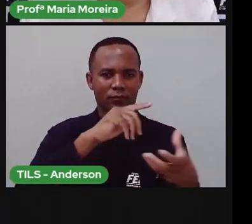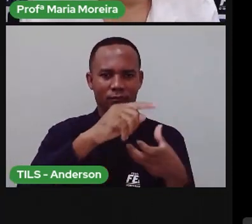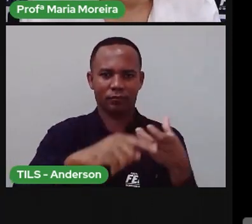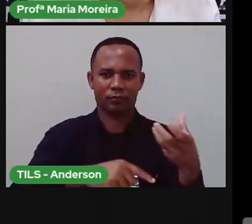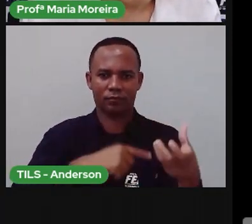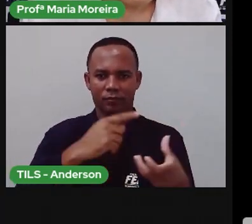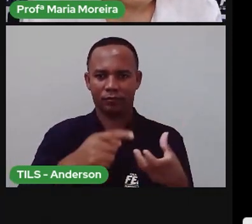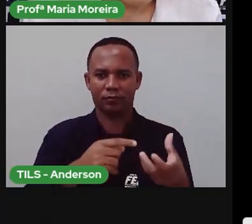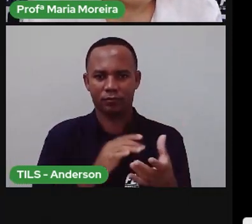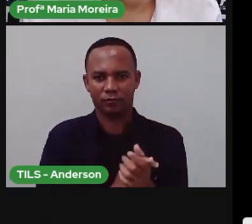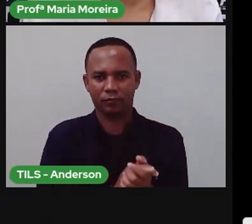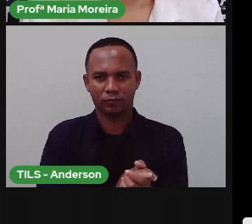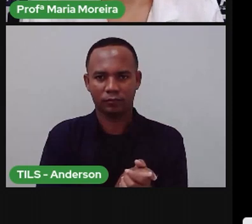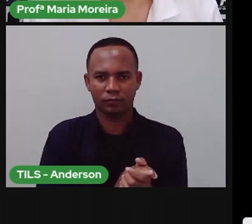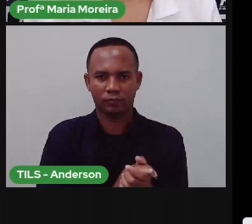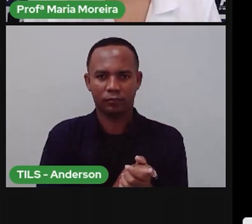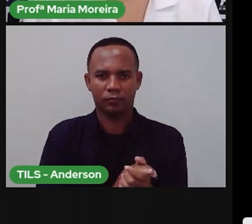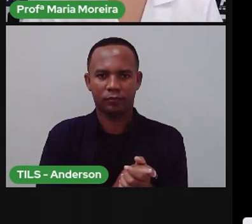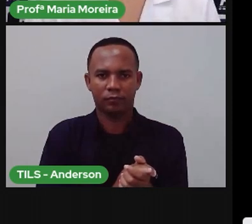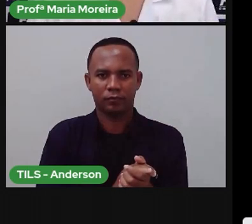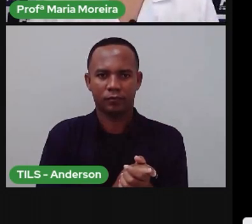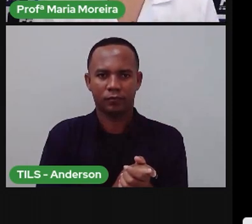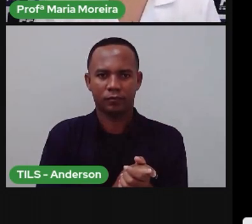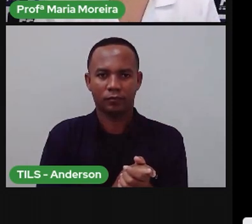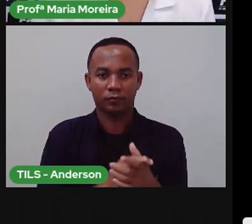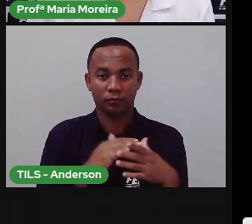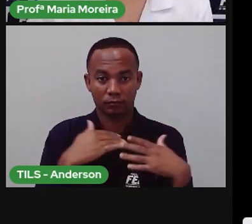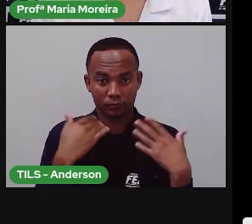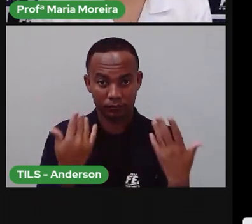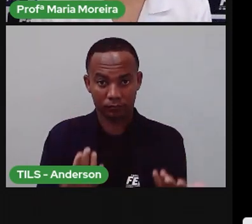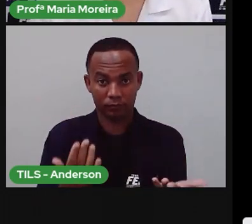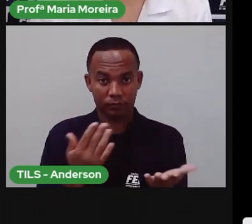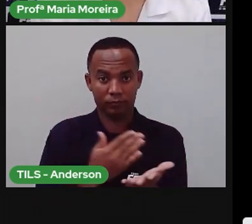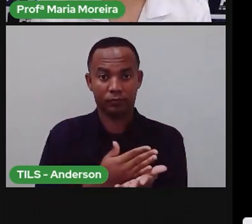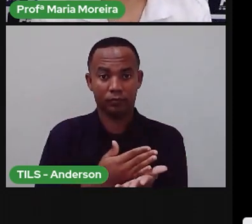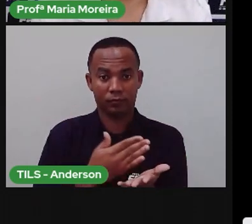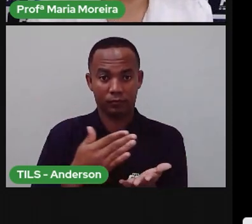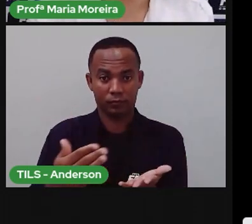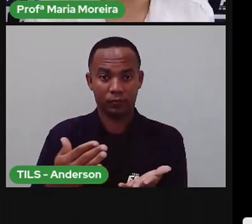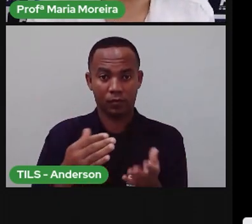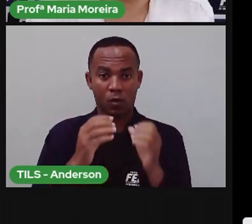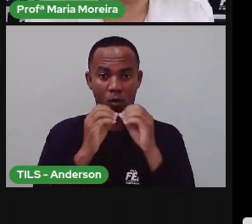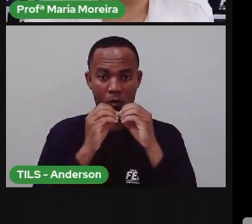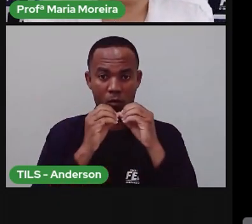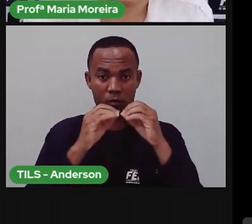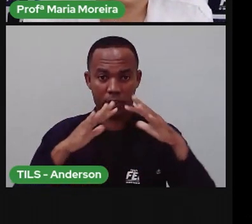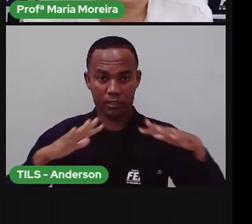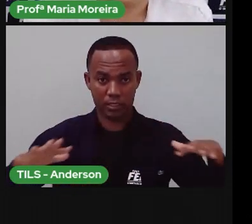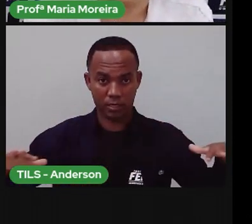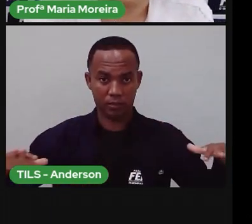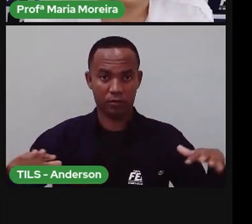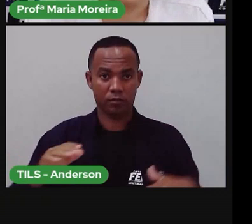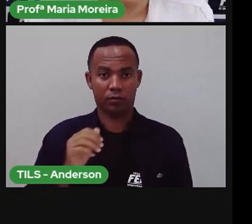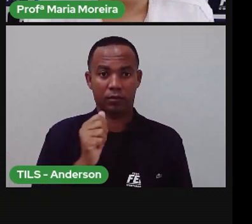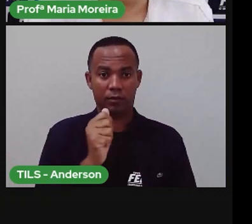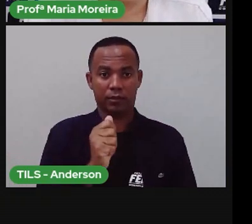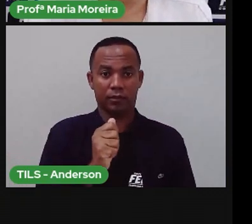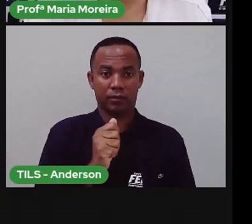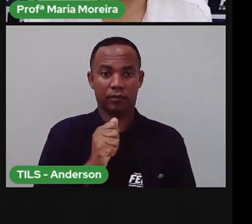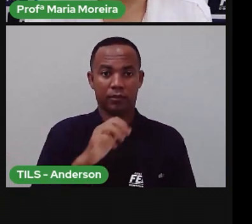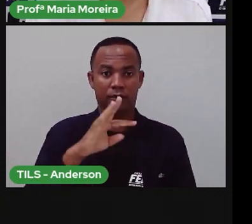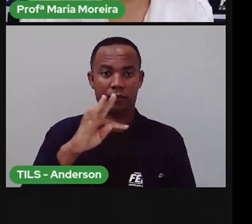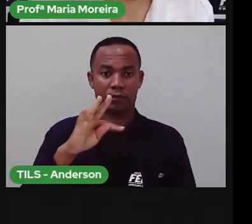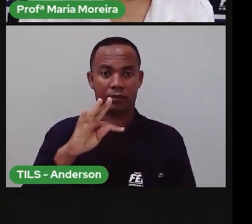né? Bom, vamos começar agora falando sobre o Oceano Atlântico, né? Que